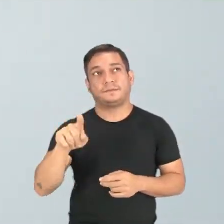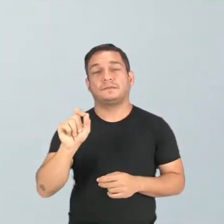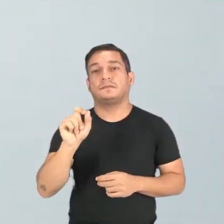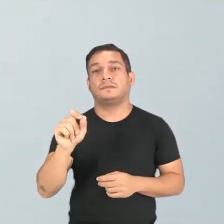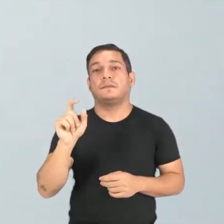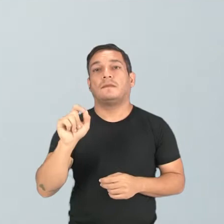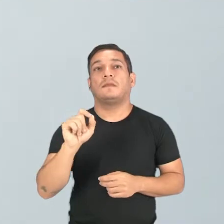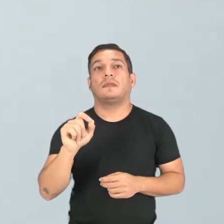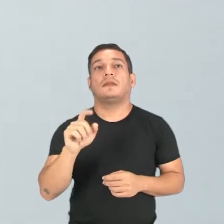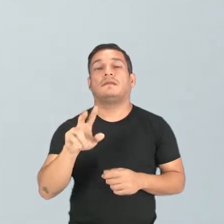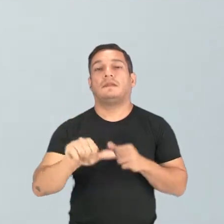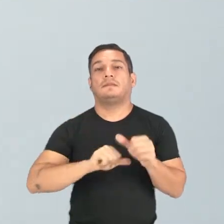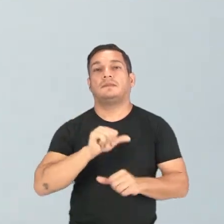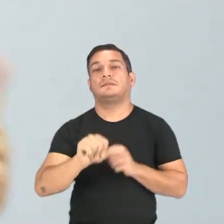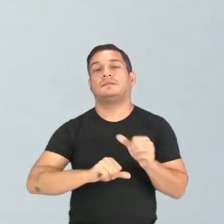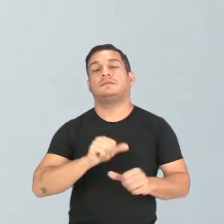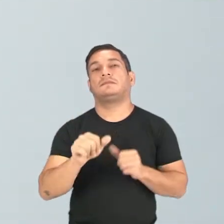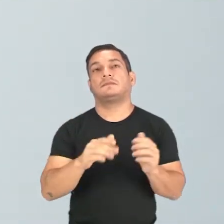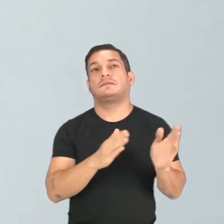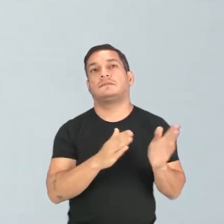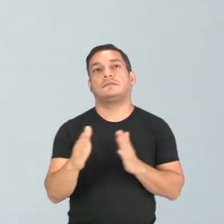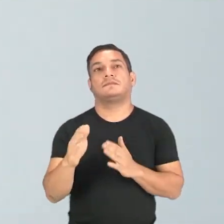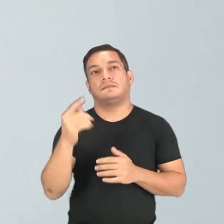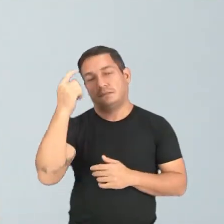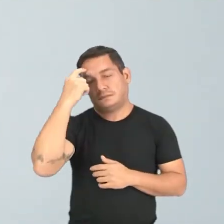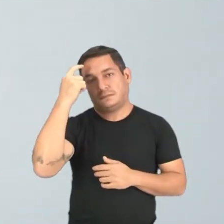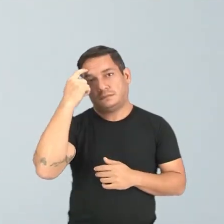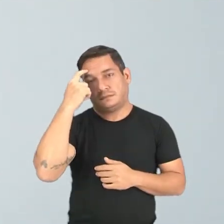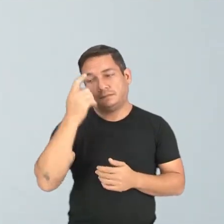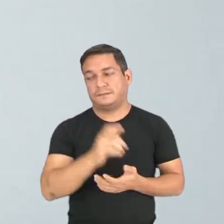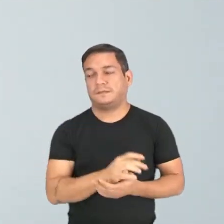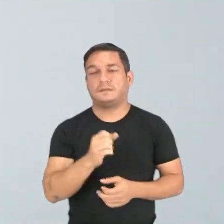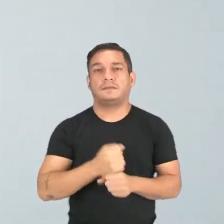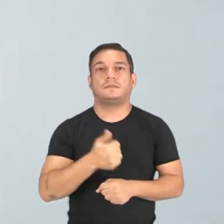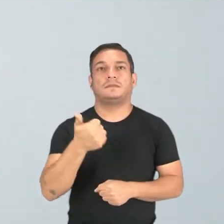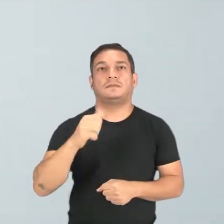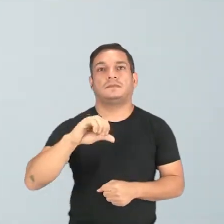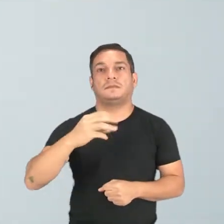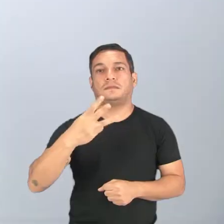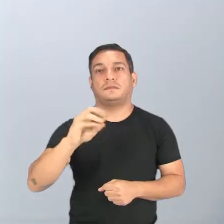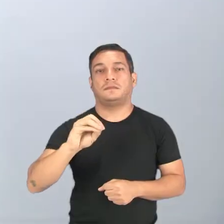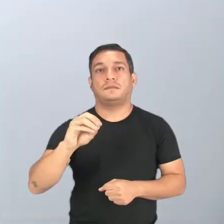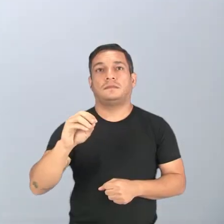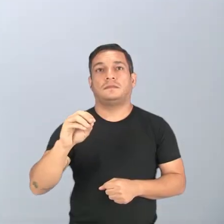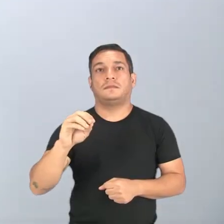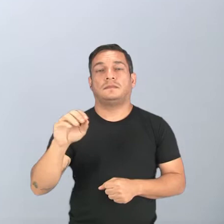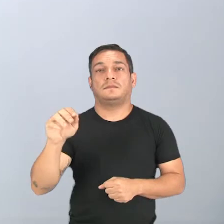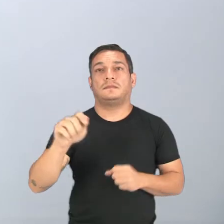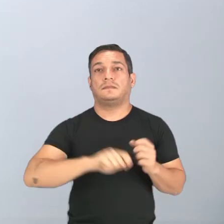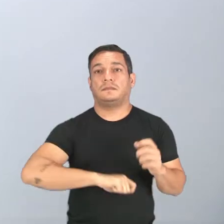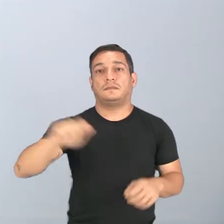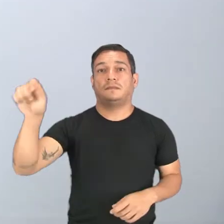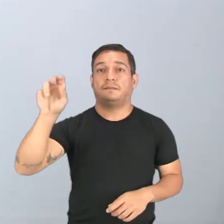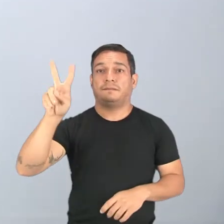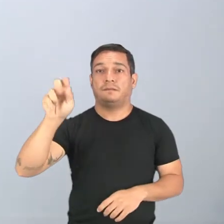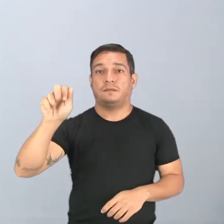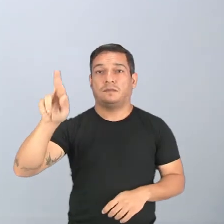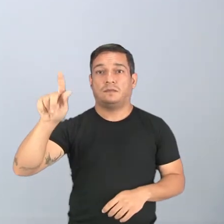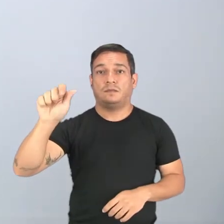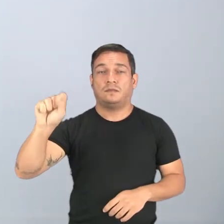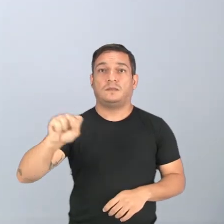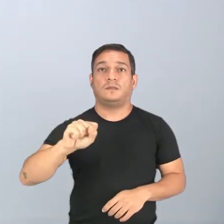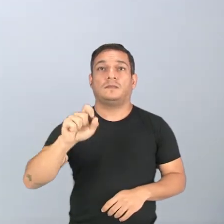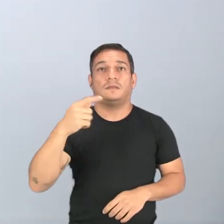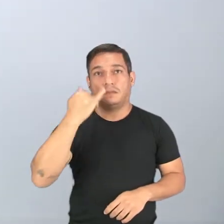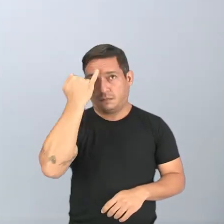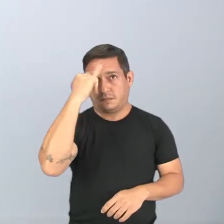essa visão, gente, ela vai mudar. Olha aí a transição, né, de pensamento. Em 1930, na era Vargas, né, Getúlio Vargas,